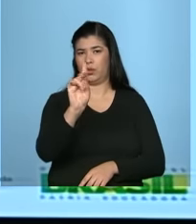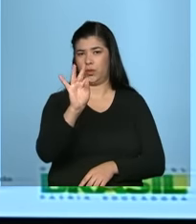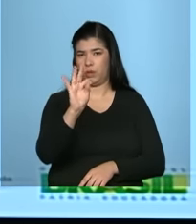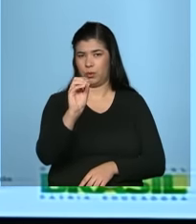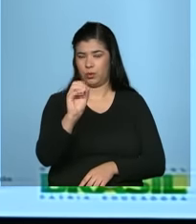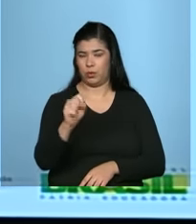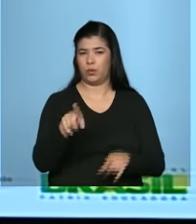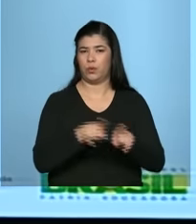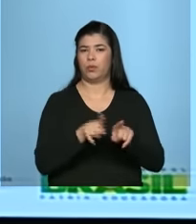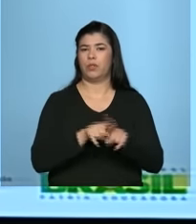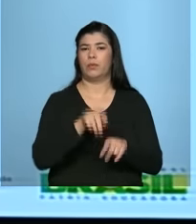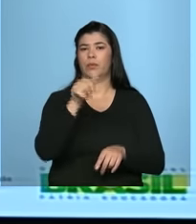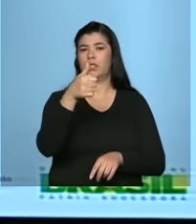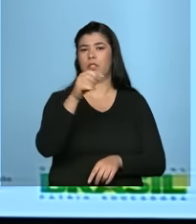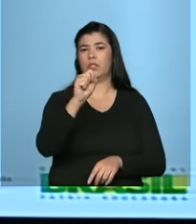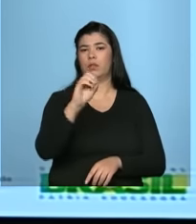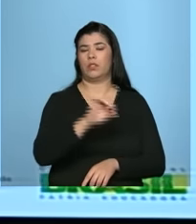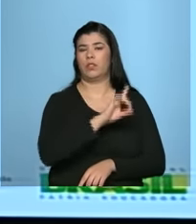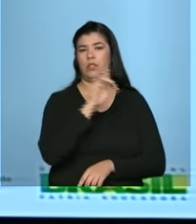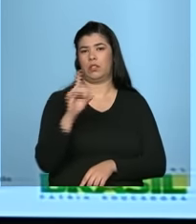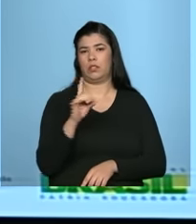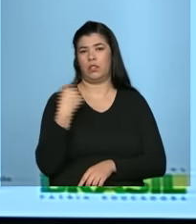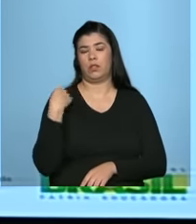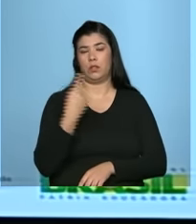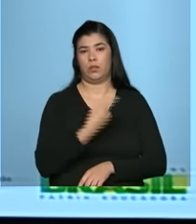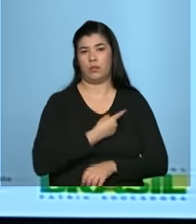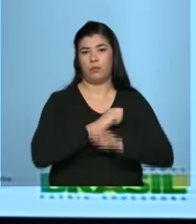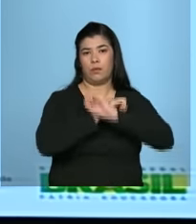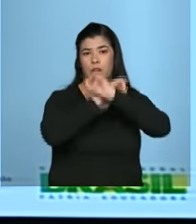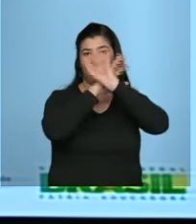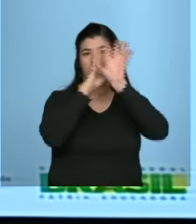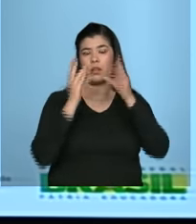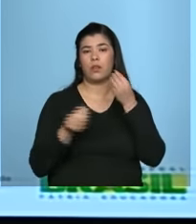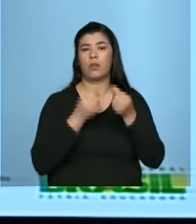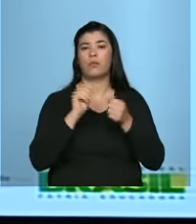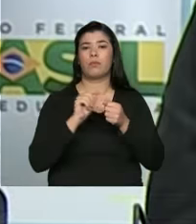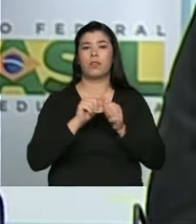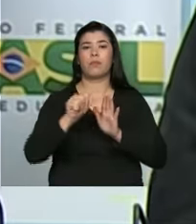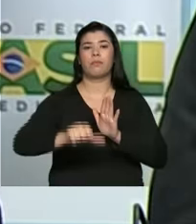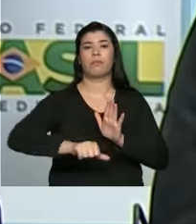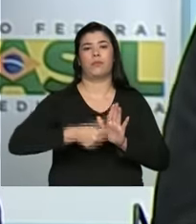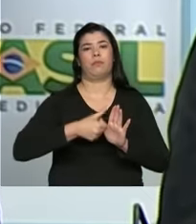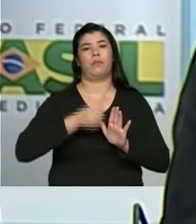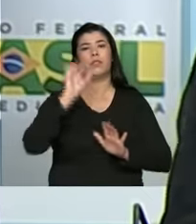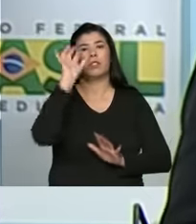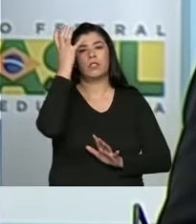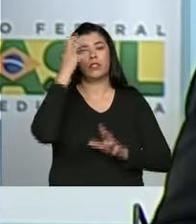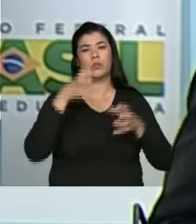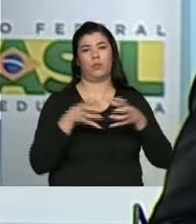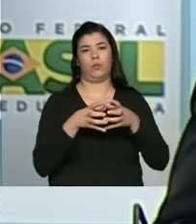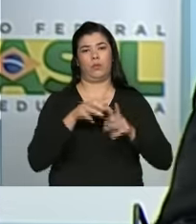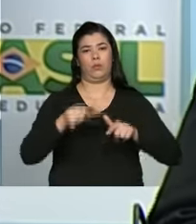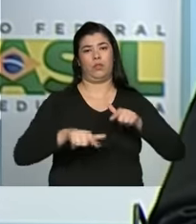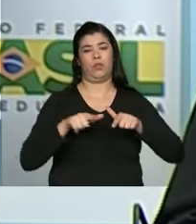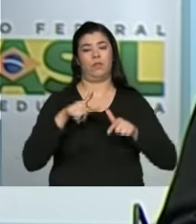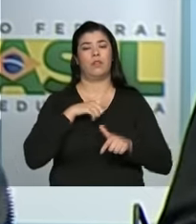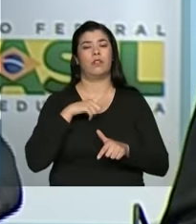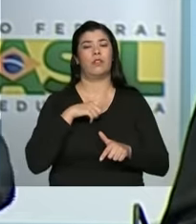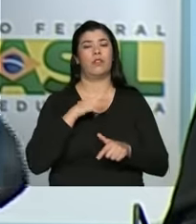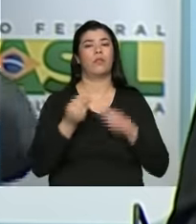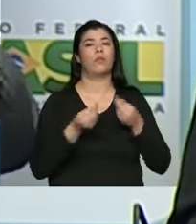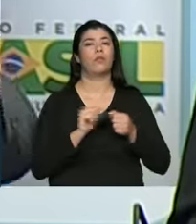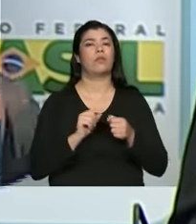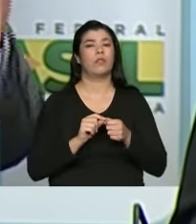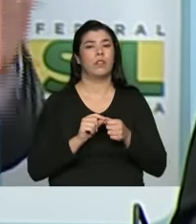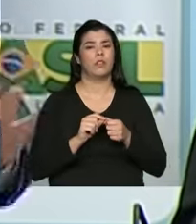aí eu quero também esclarecer um recorte uma das primeiras decisões que o grupo de trabalho fez é que nós não trabalharíamos com